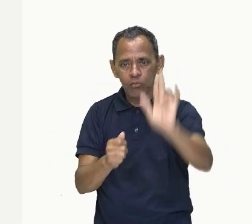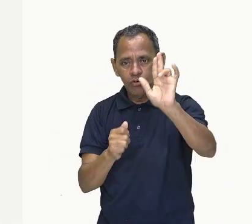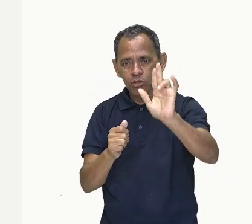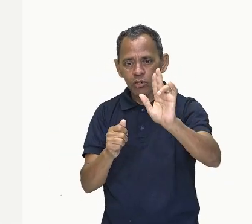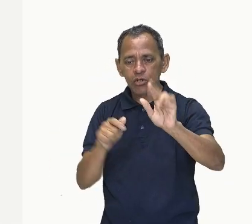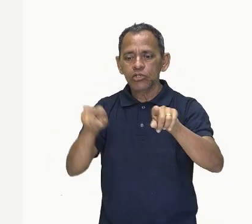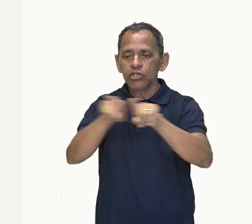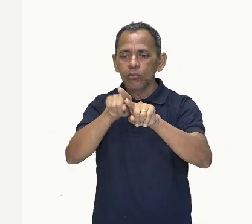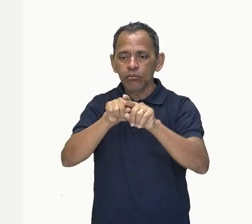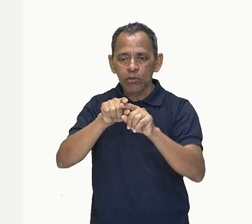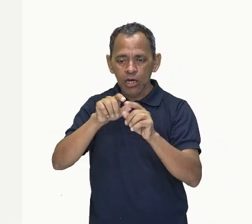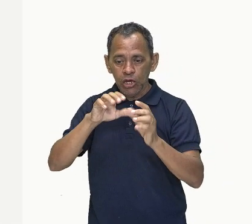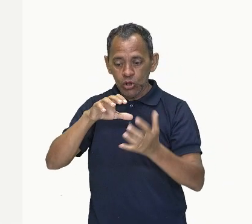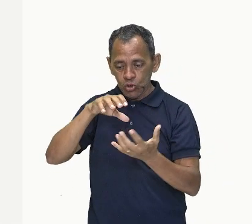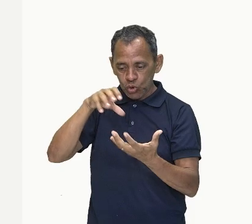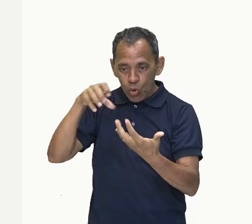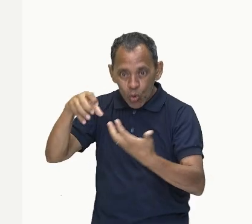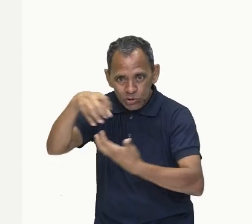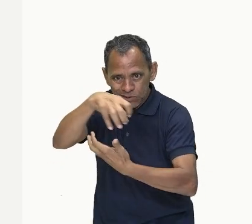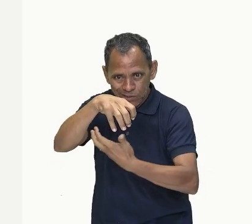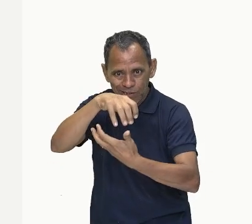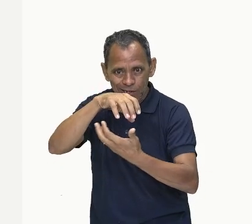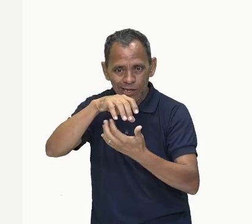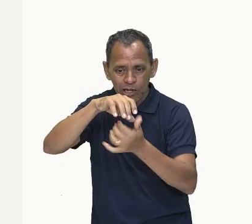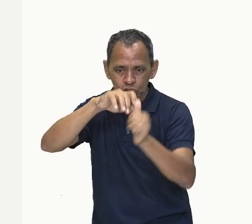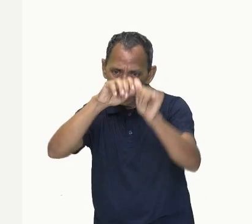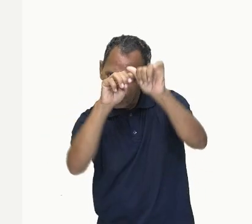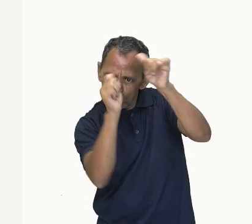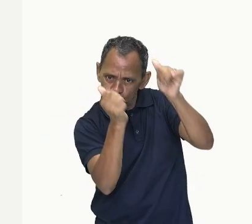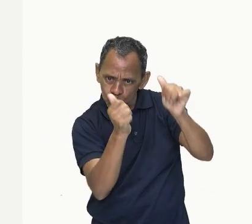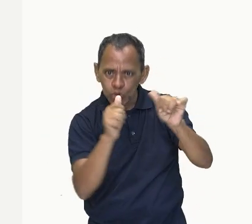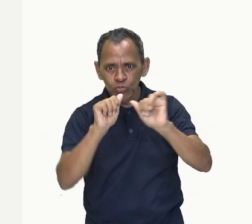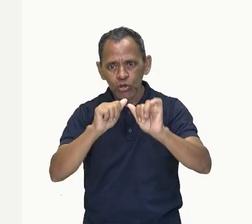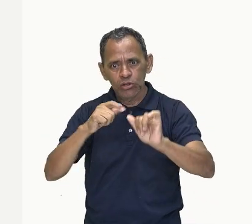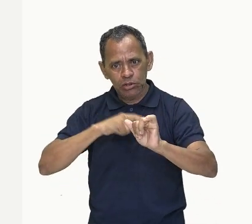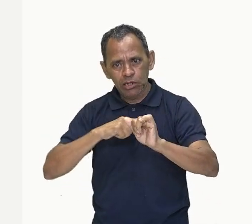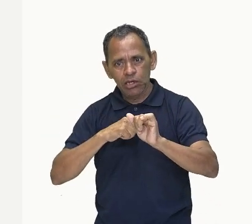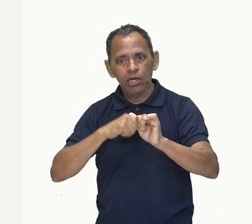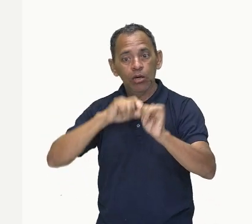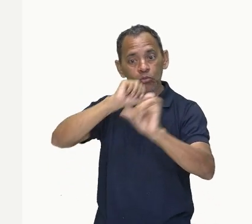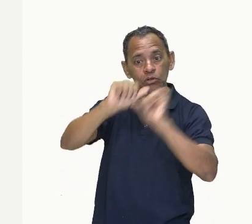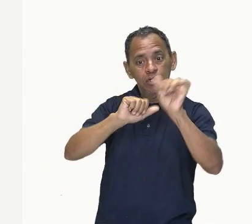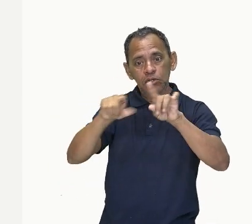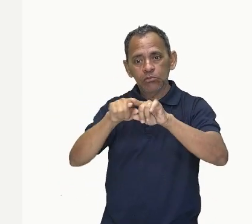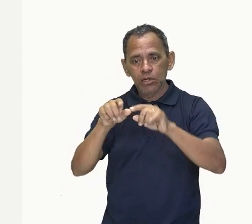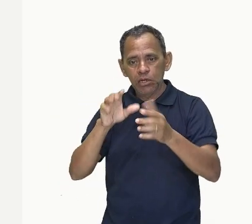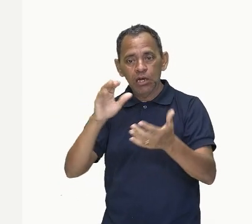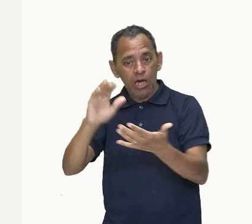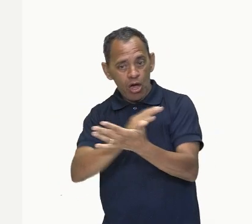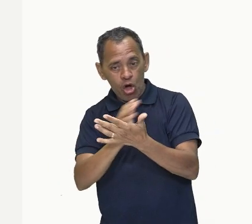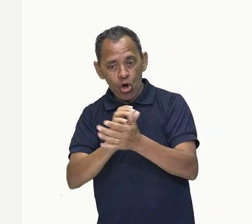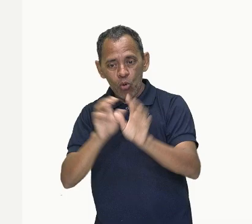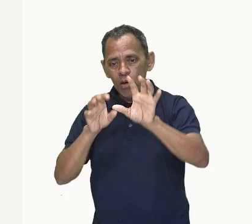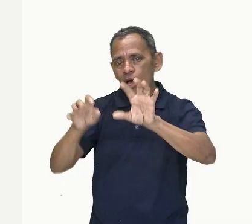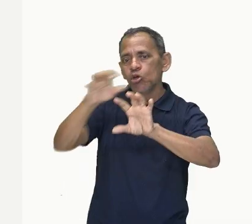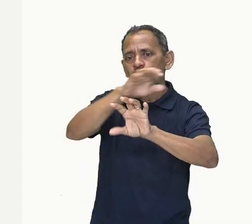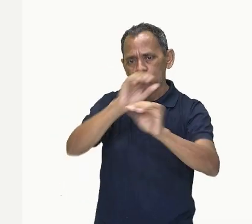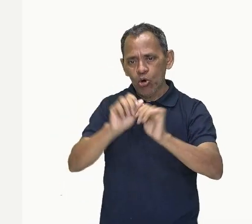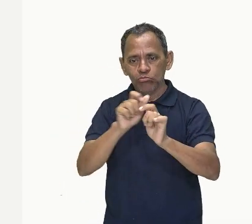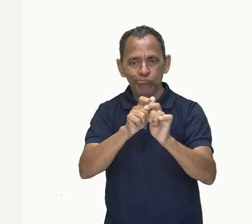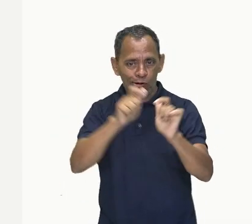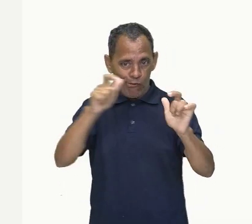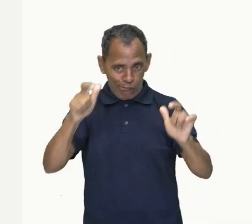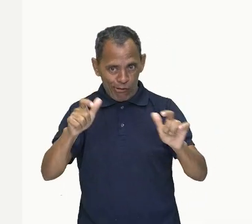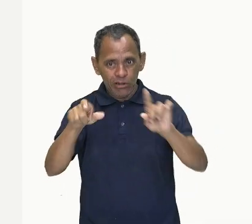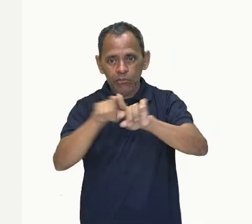dos continentes, por exemplo, pode sofrer alteração, pode ser na área, algumas regiões podem parecer maiores do que realmente